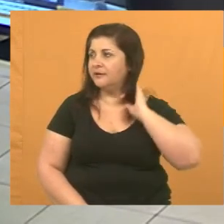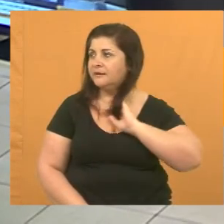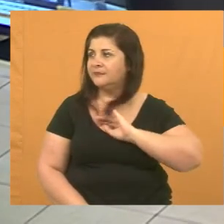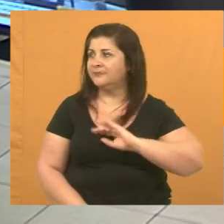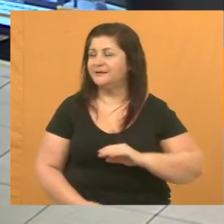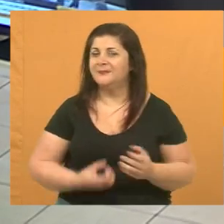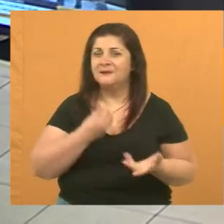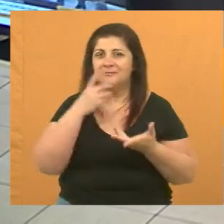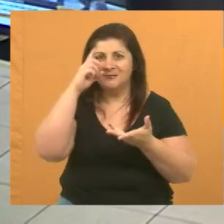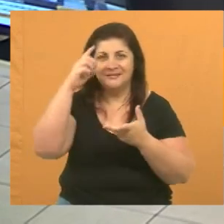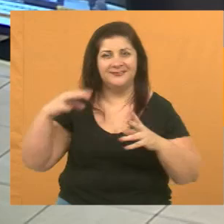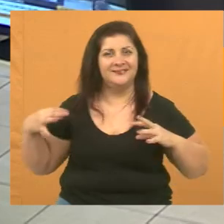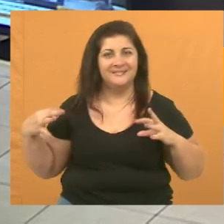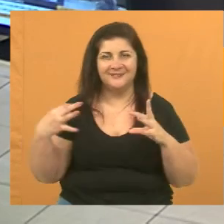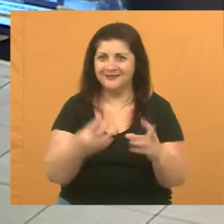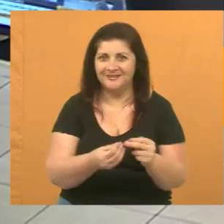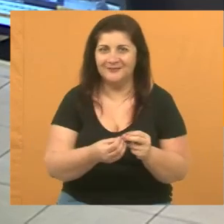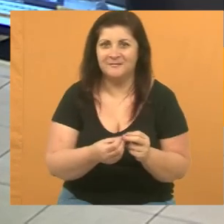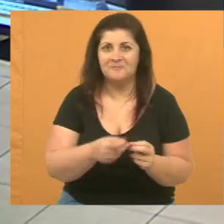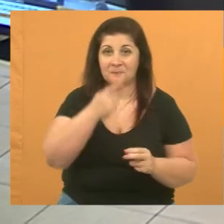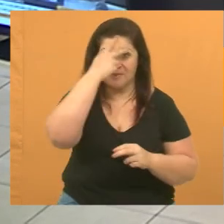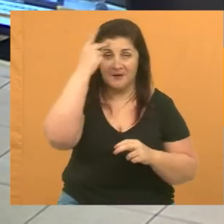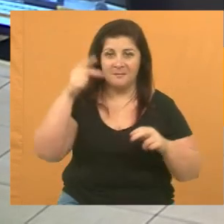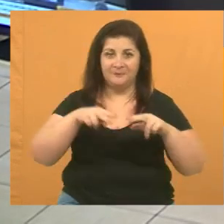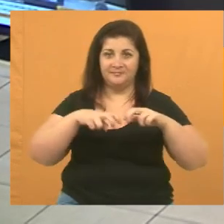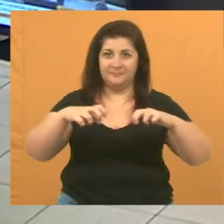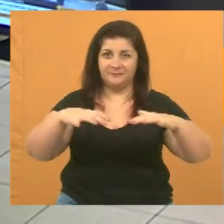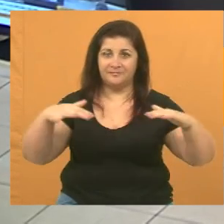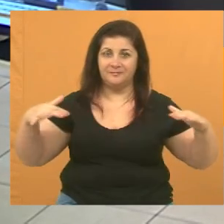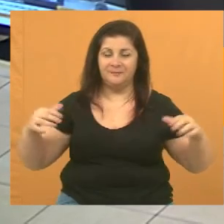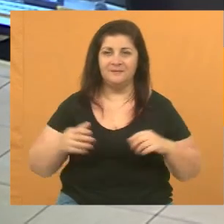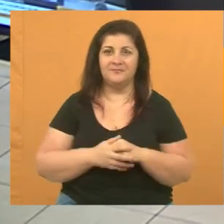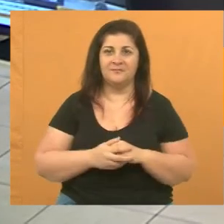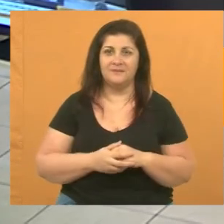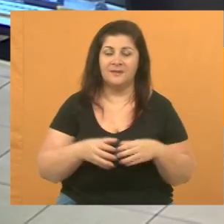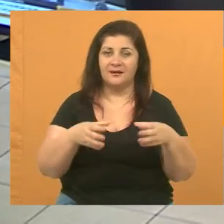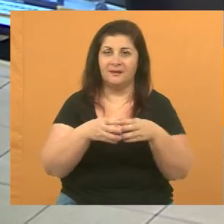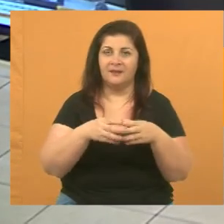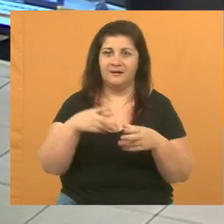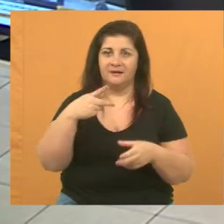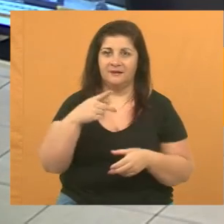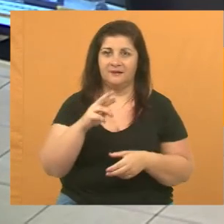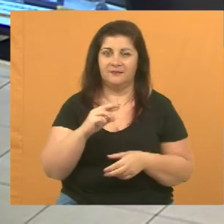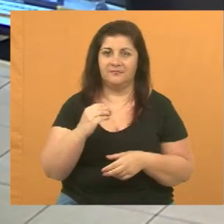Bom dia a todos. Pessoal que está aqui na galeria, pessoal da Prolar.